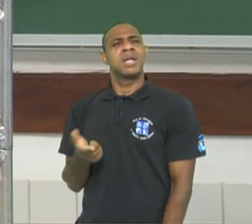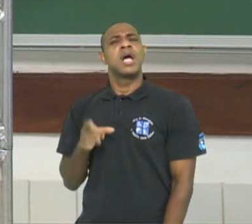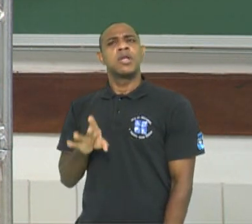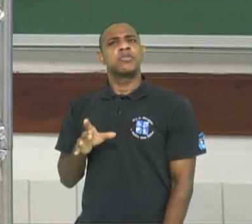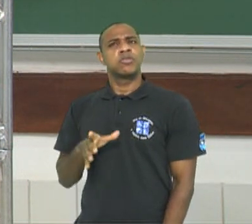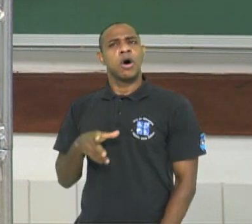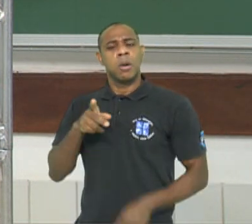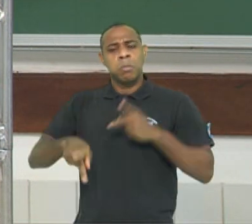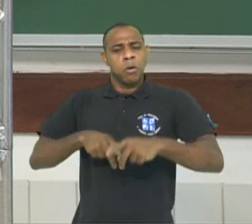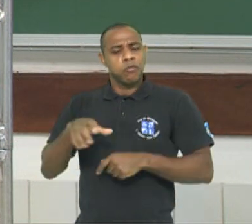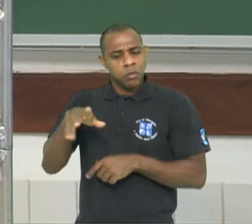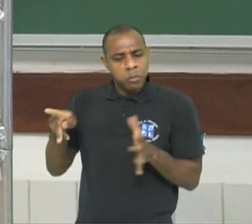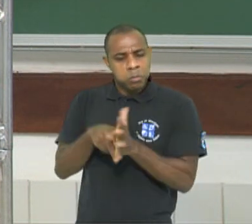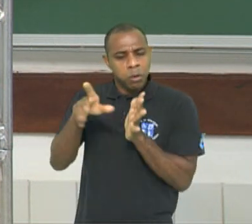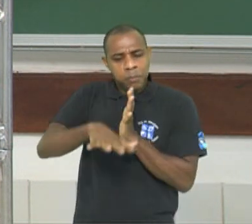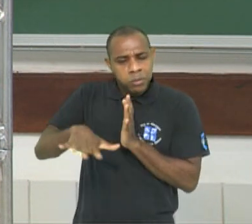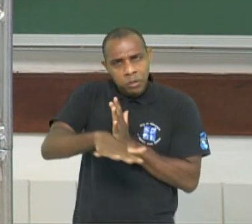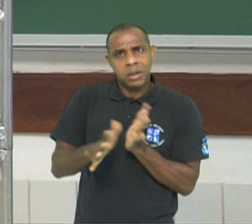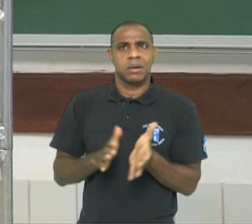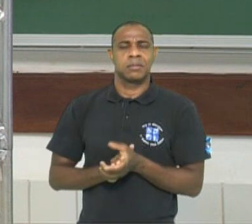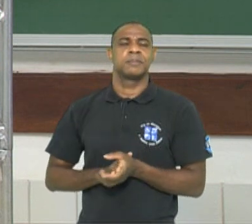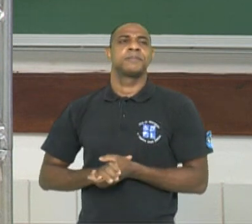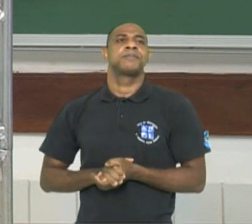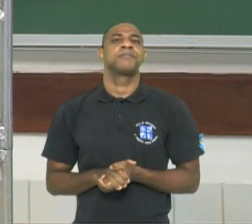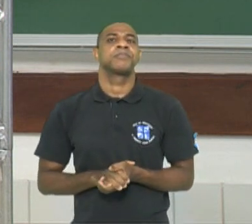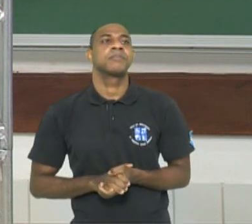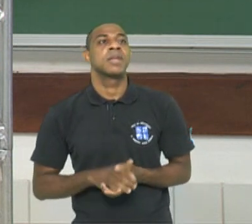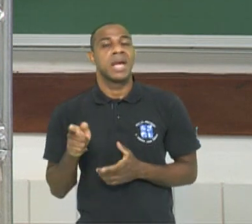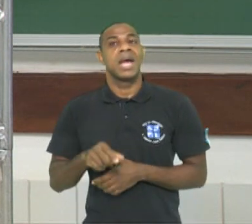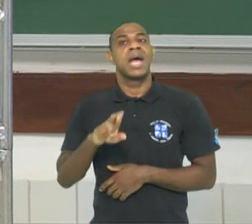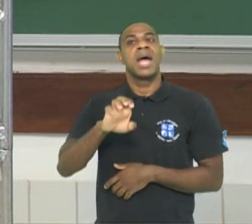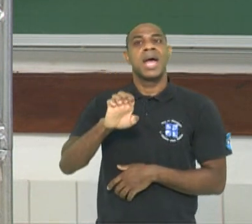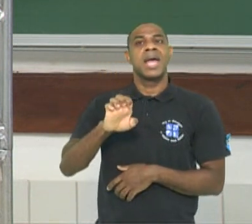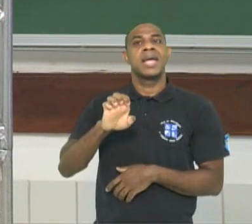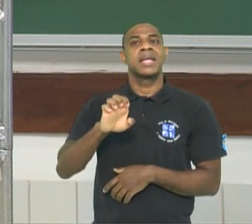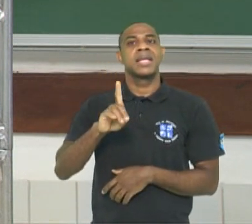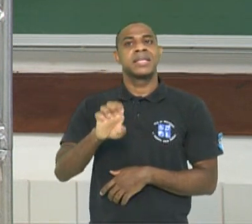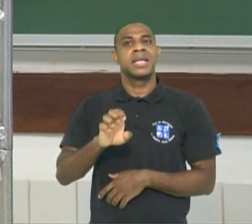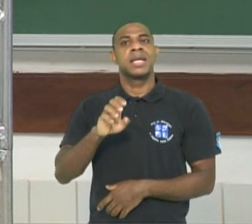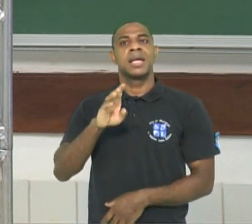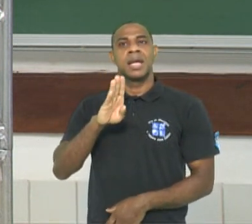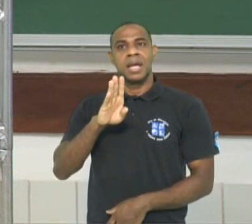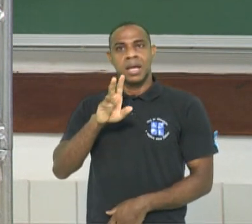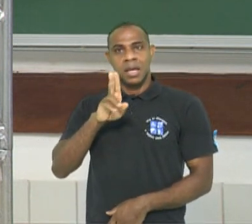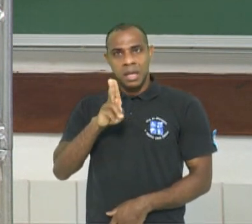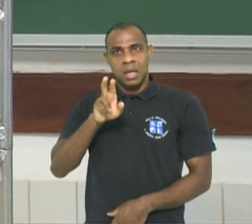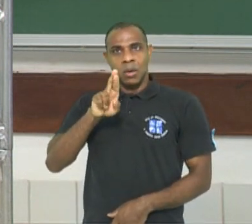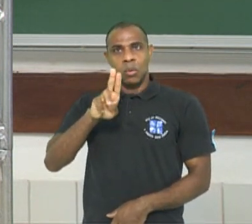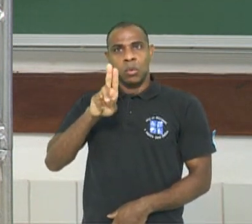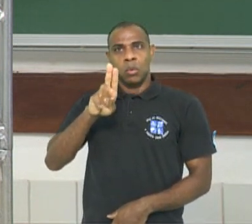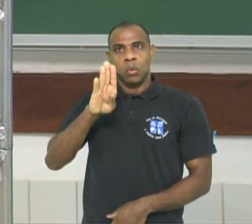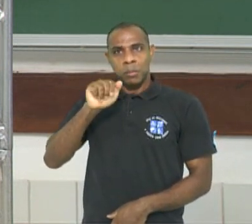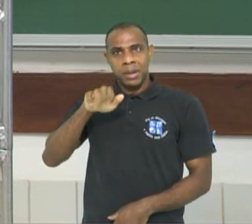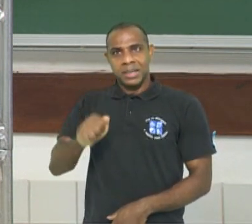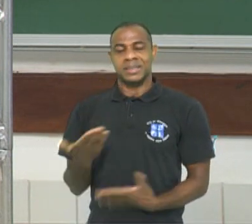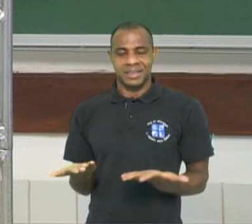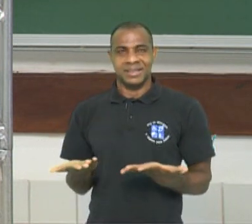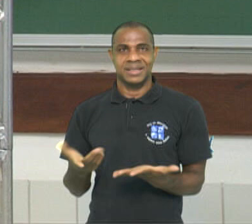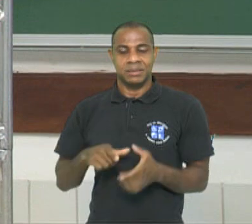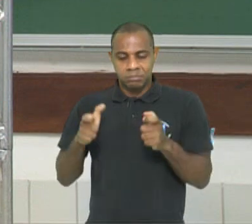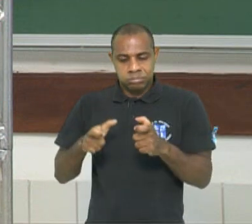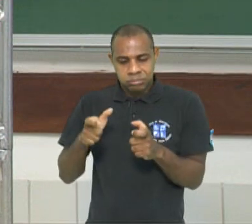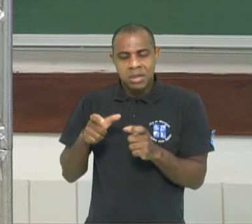população local. Isso seria a rede urbana, onde mesmo esses espaços menores, de alguma forma, eles